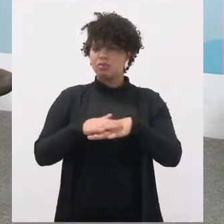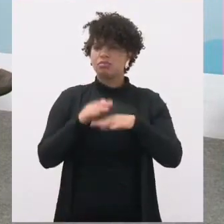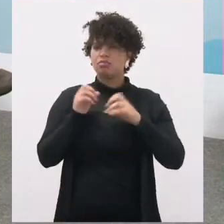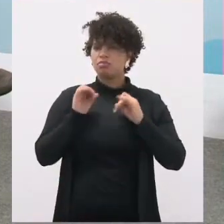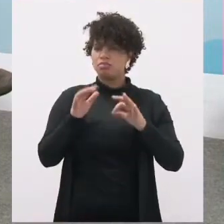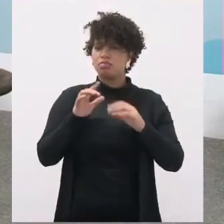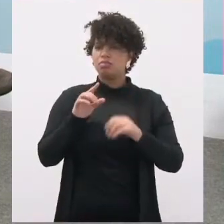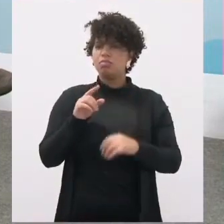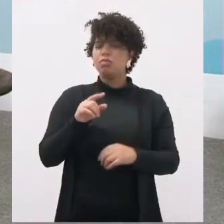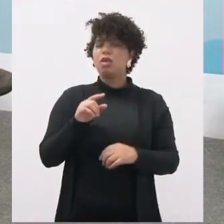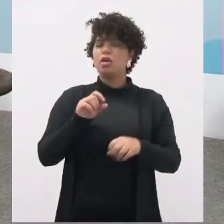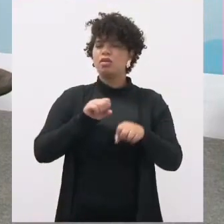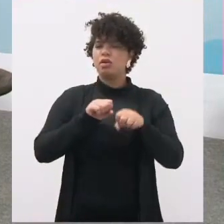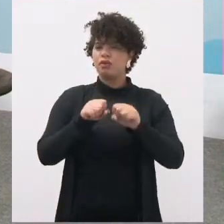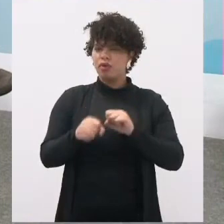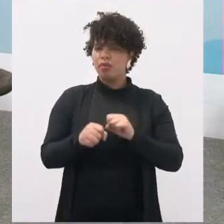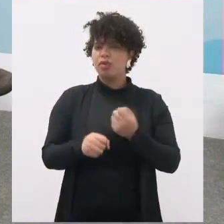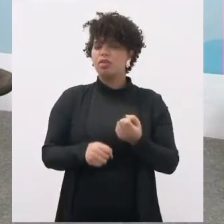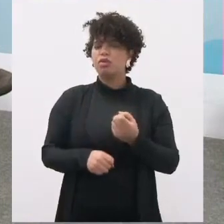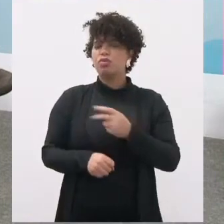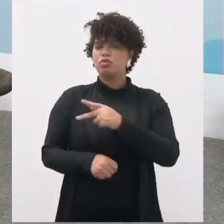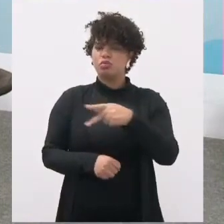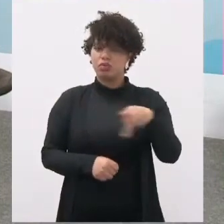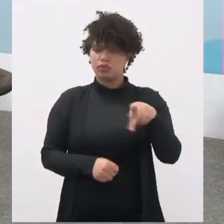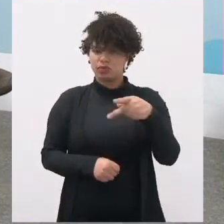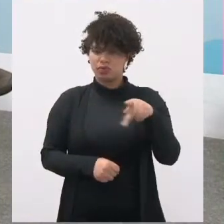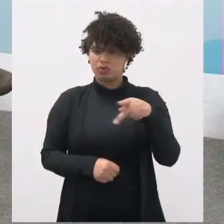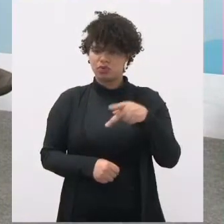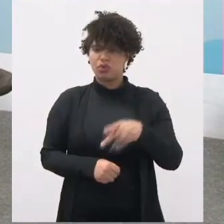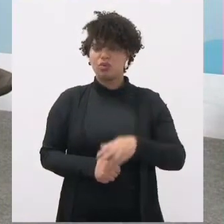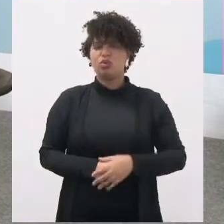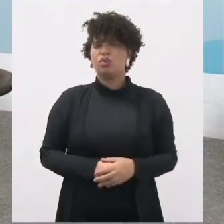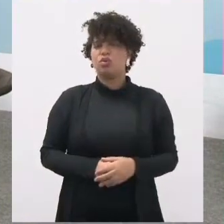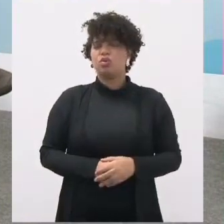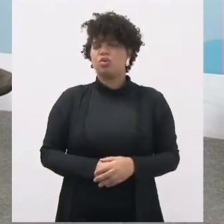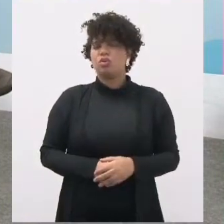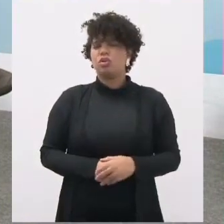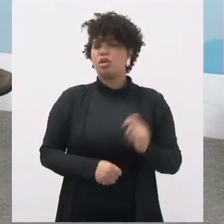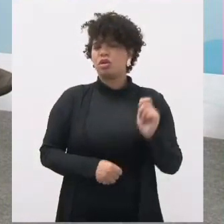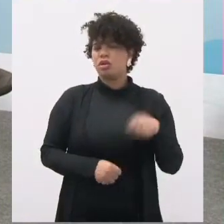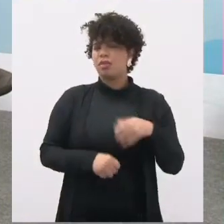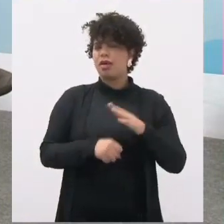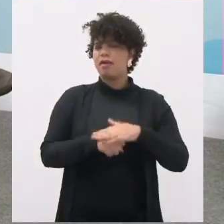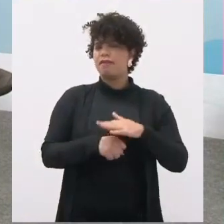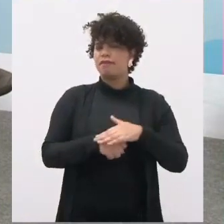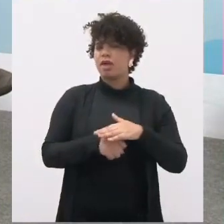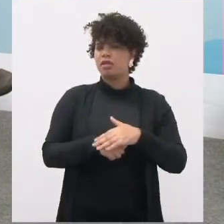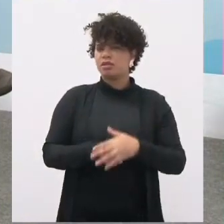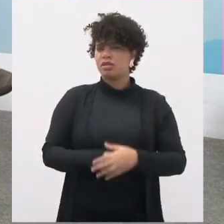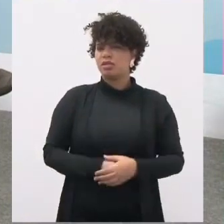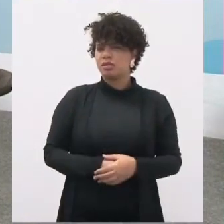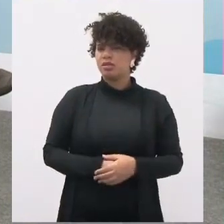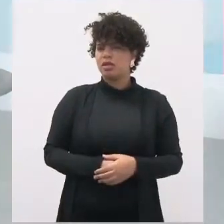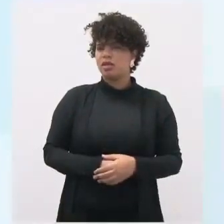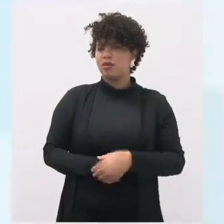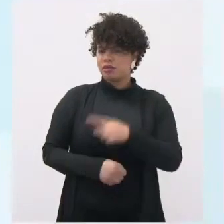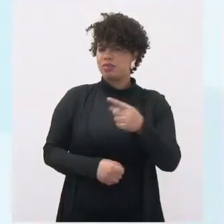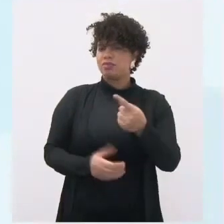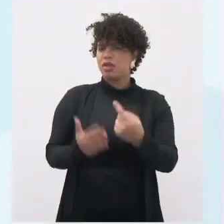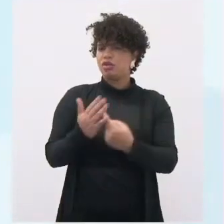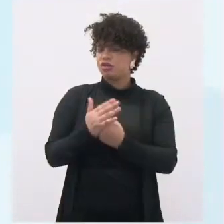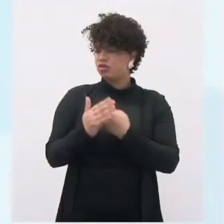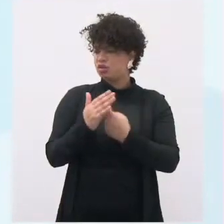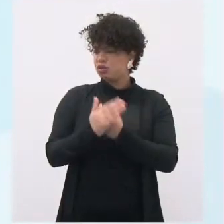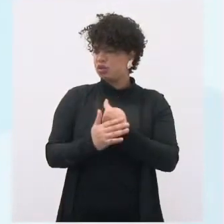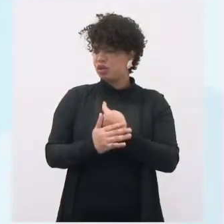na formação docente, que podem ser também pensadas, né? Vamos responder aqui com a gente, em